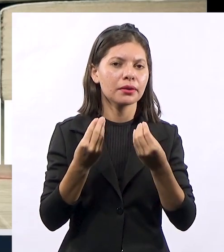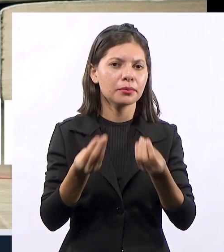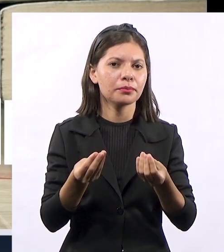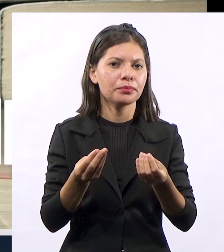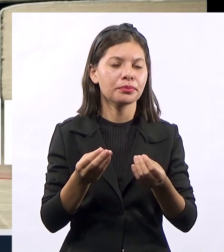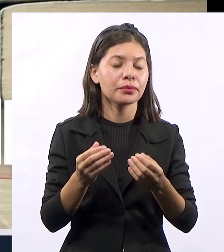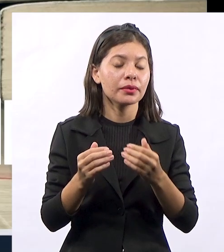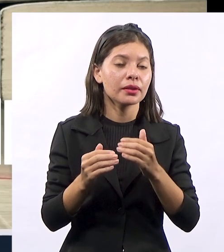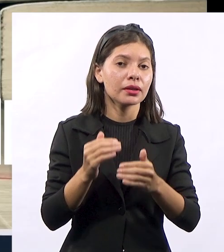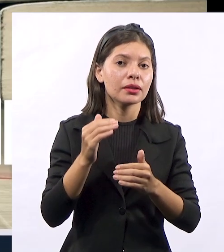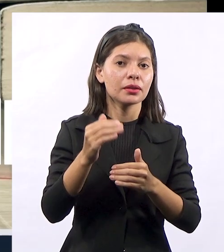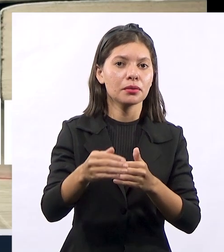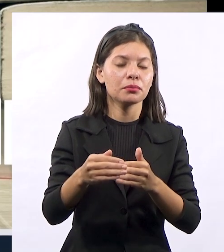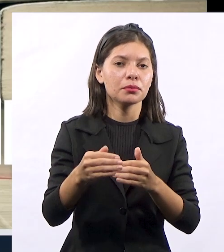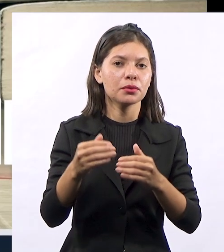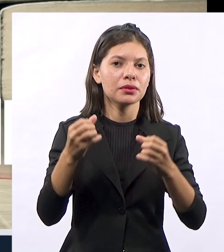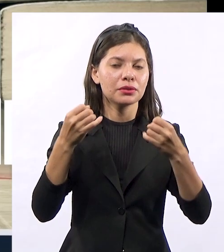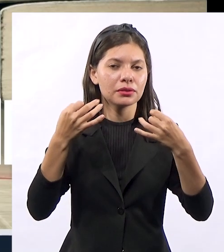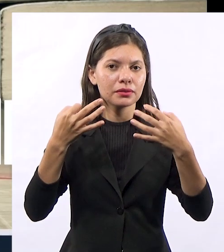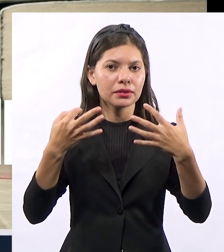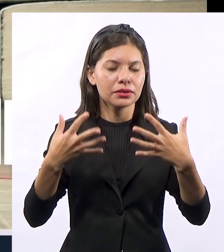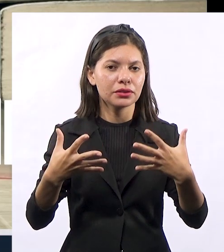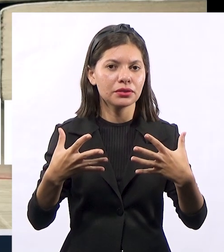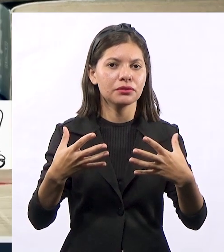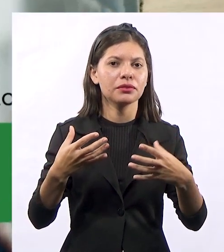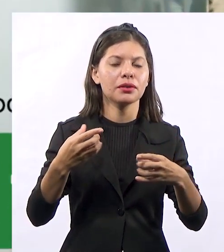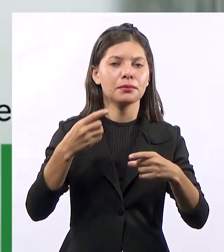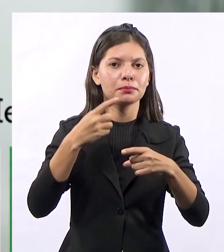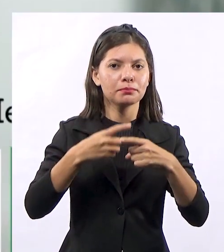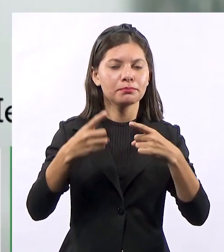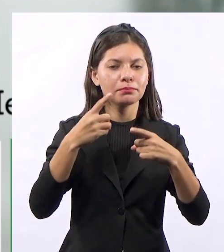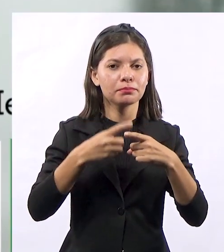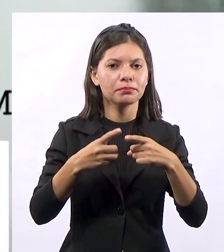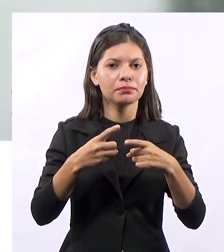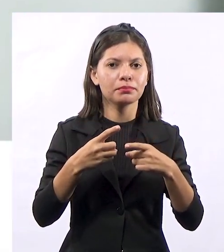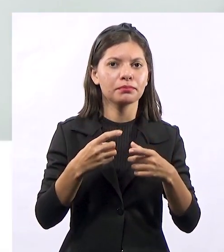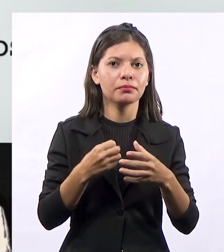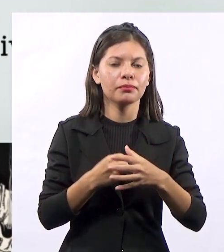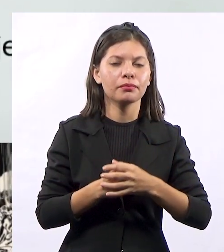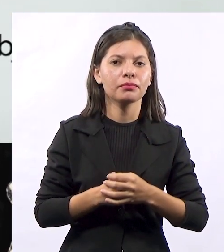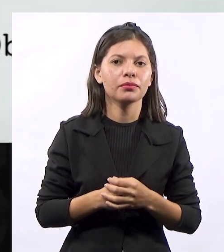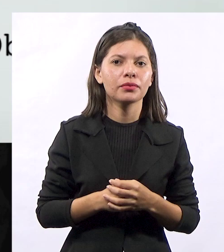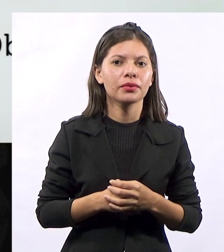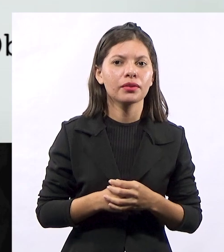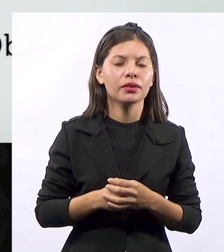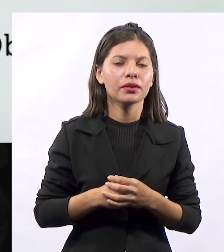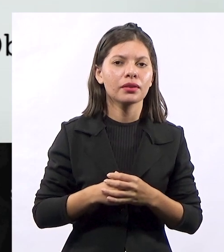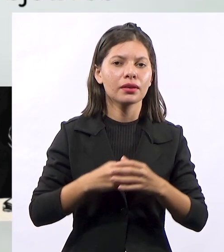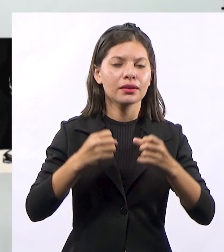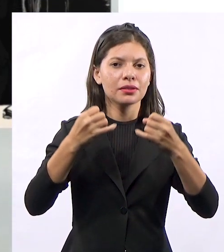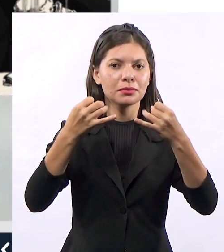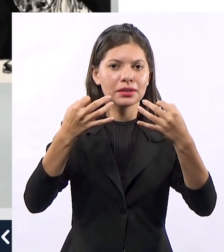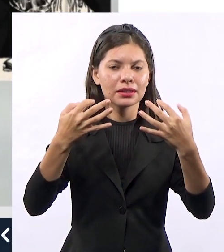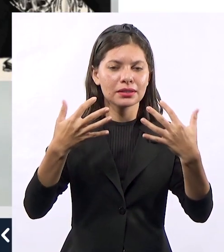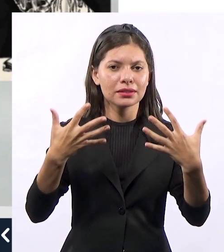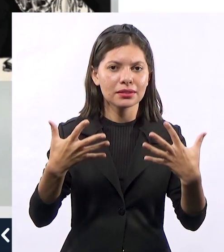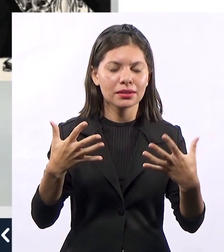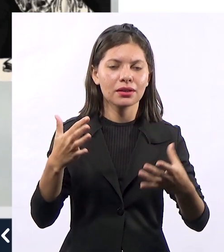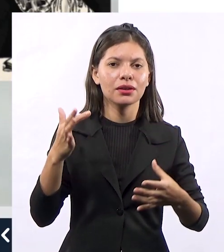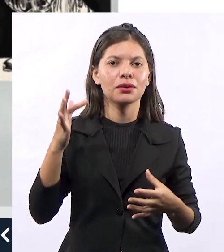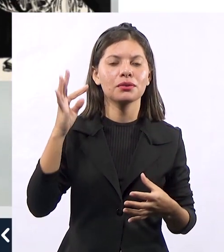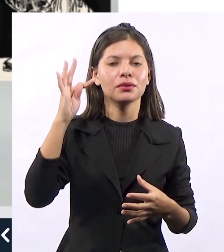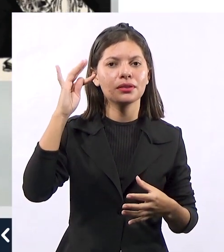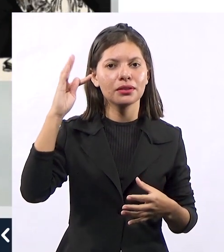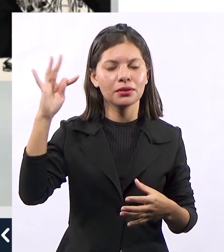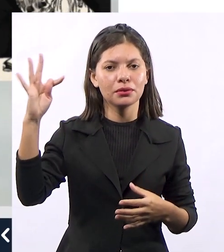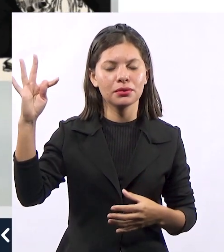tem a justificativa, que é por que você vai fazer isso. E, enfim, chega a fundamentação teórica.